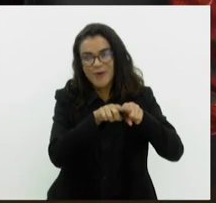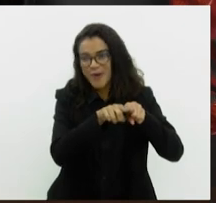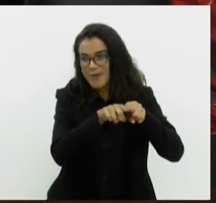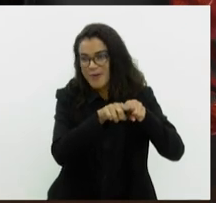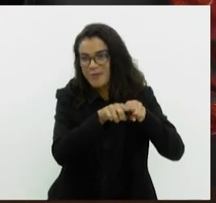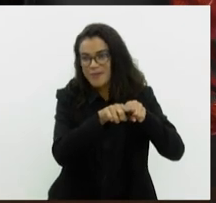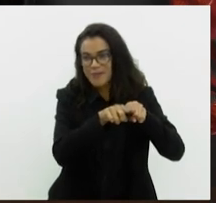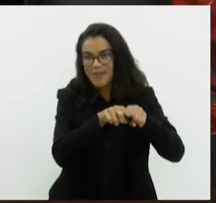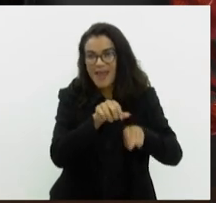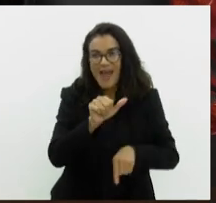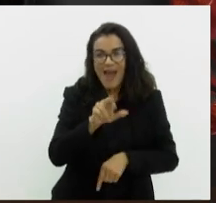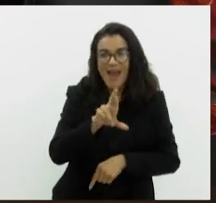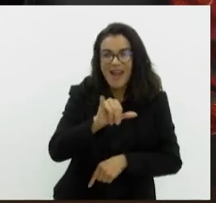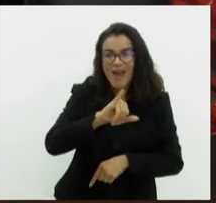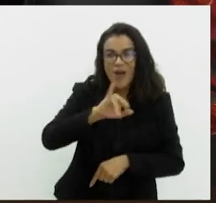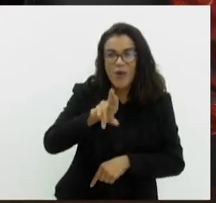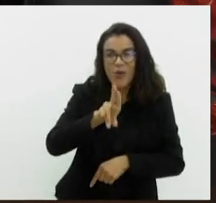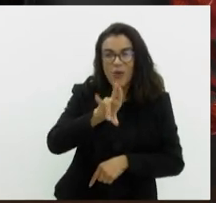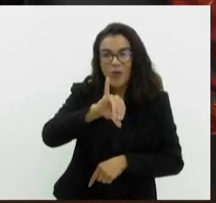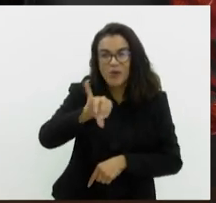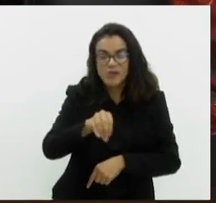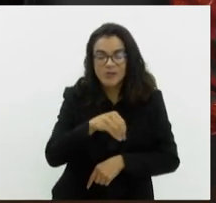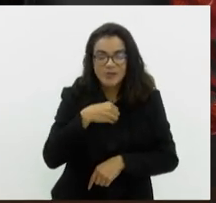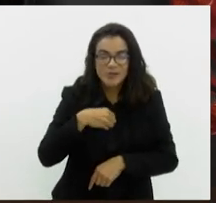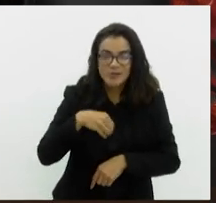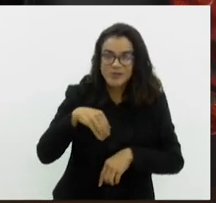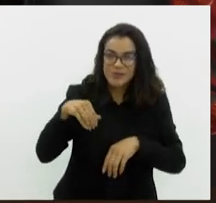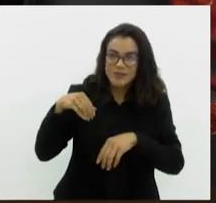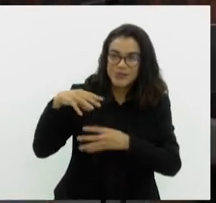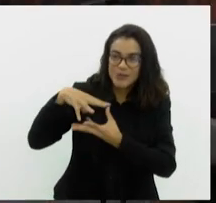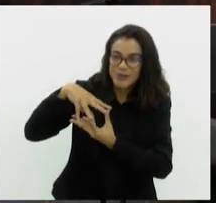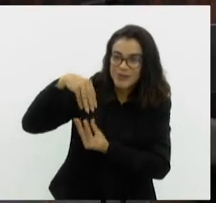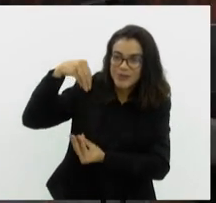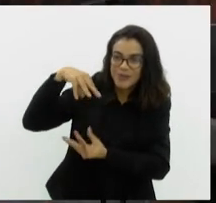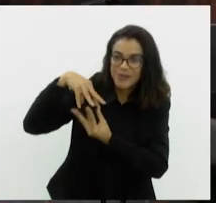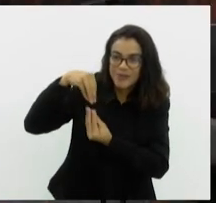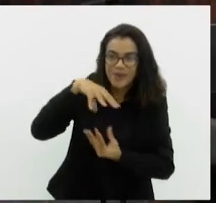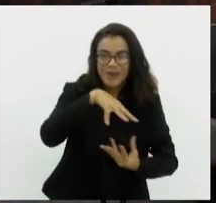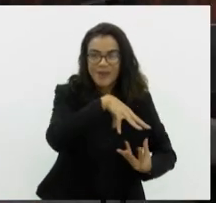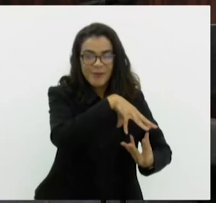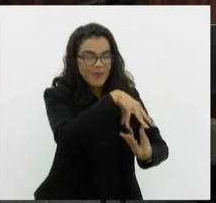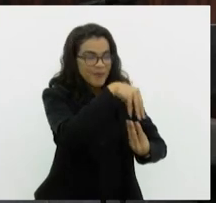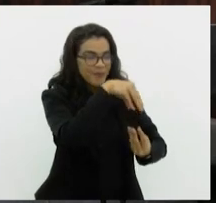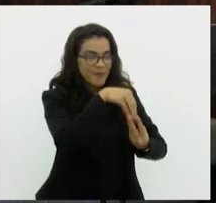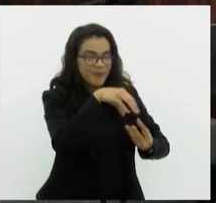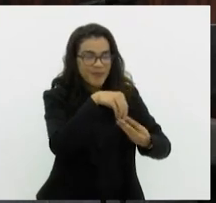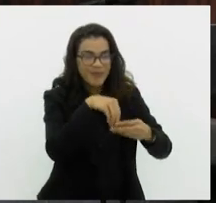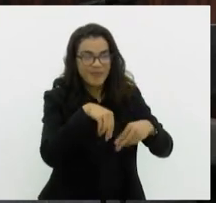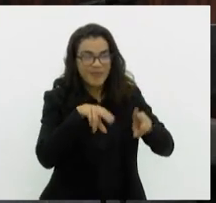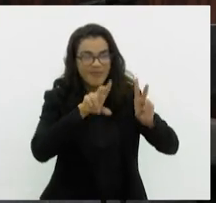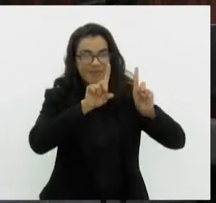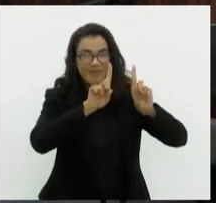Seu Araújo, a essa altura, deve estar ouvindo isso. E o Juranda,